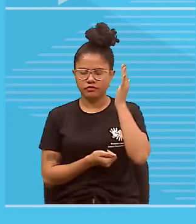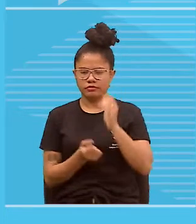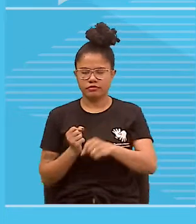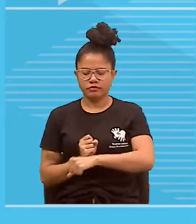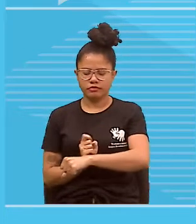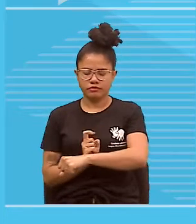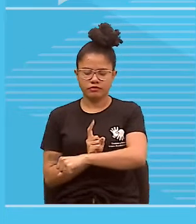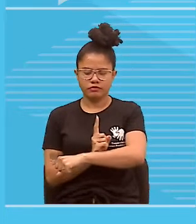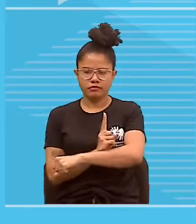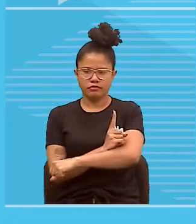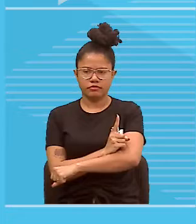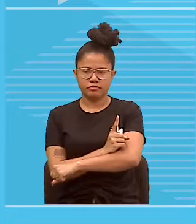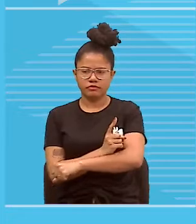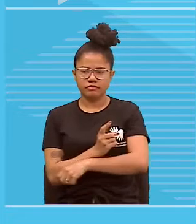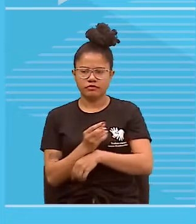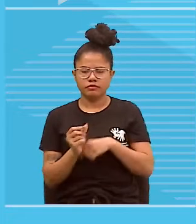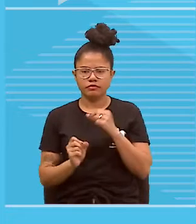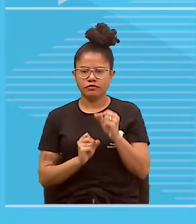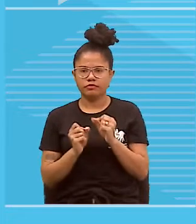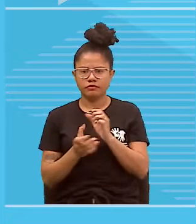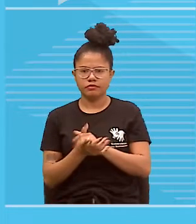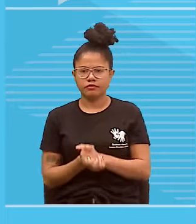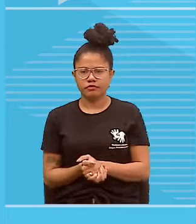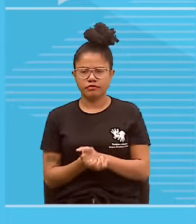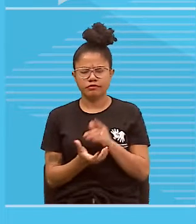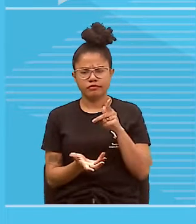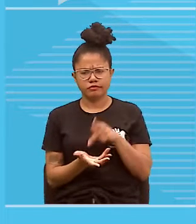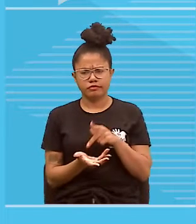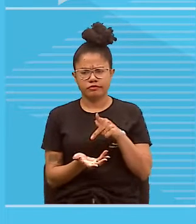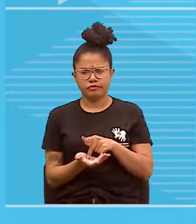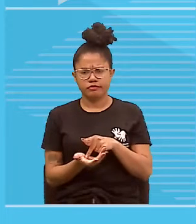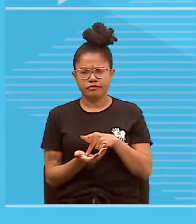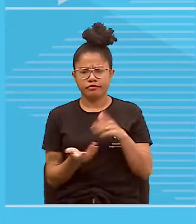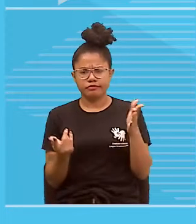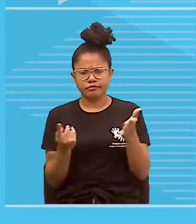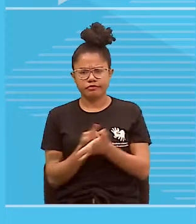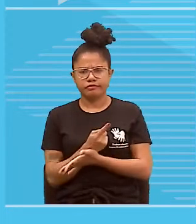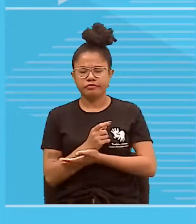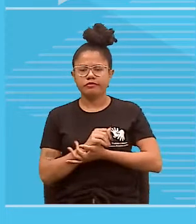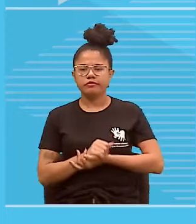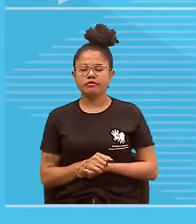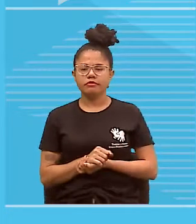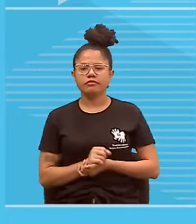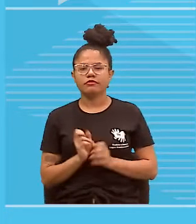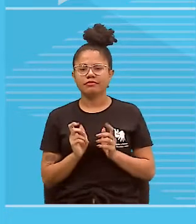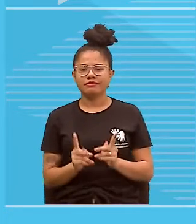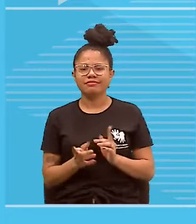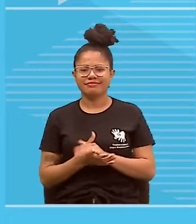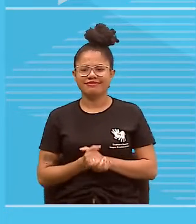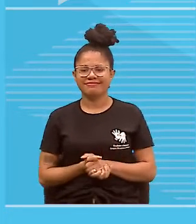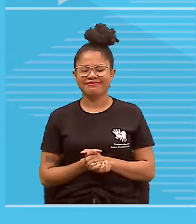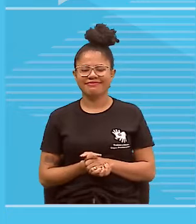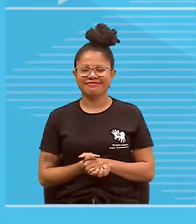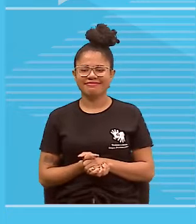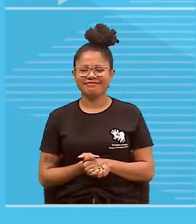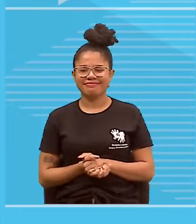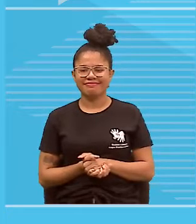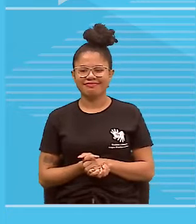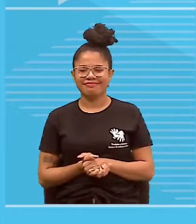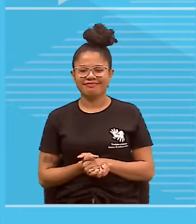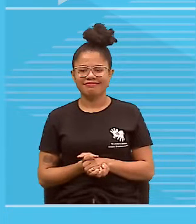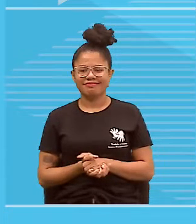como algo que de fato aconteceu e acontece Tá certo gente então vamos